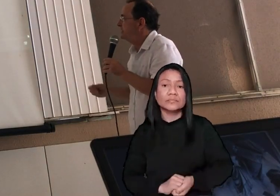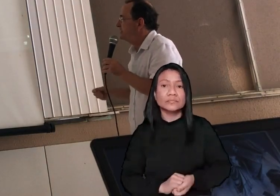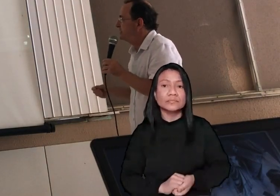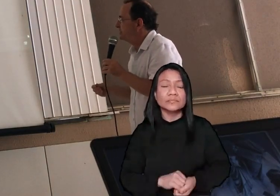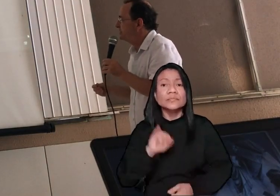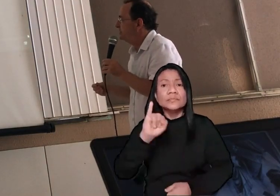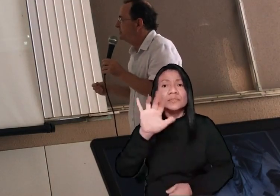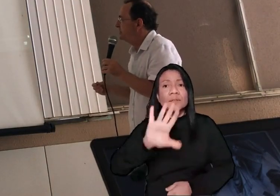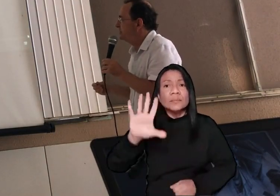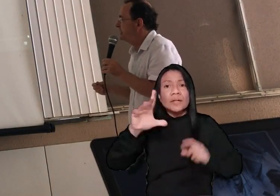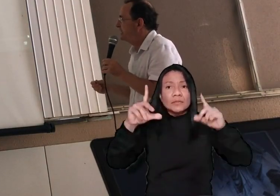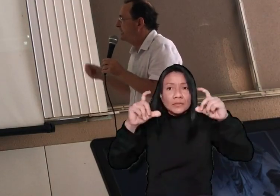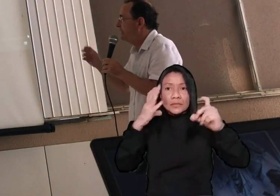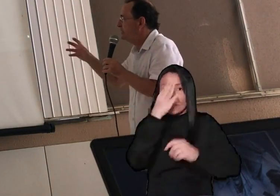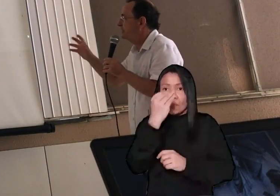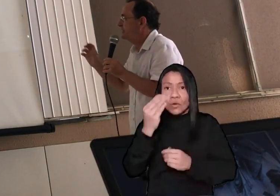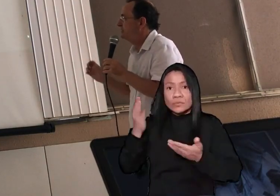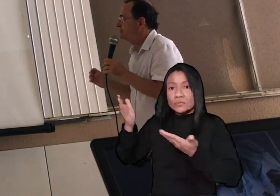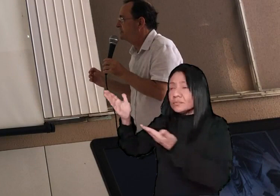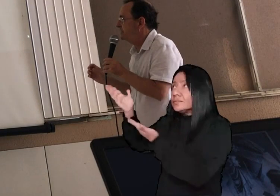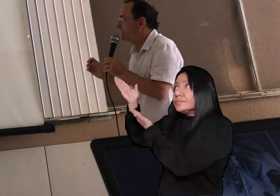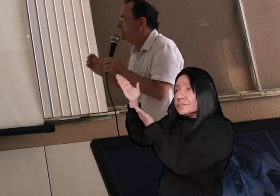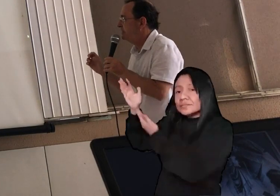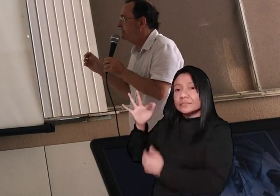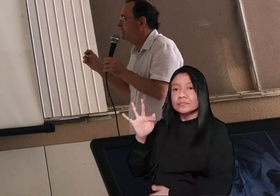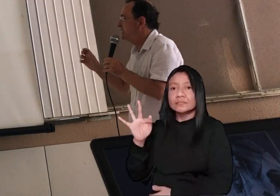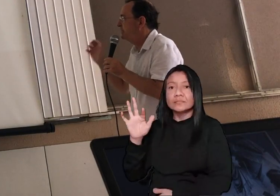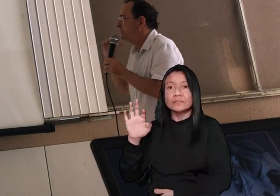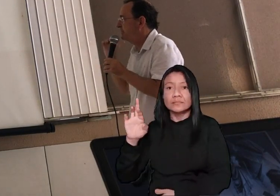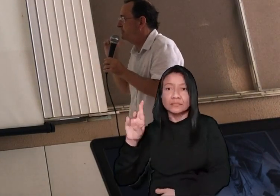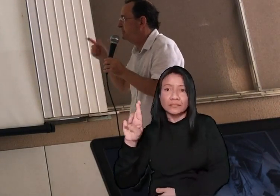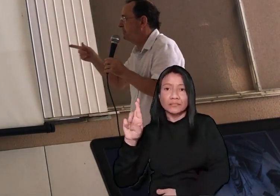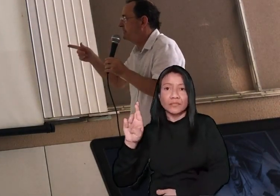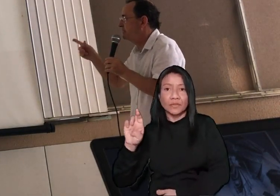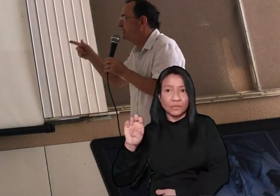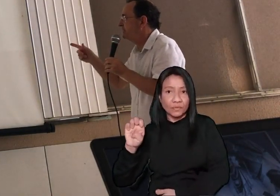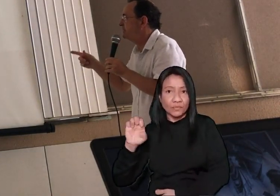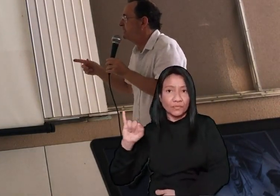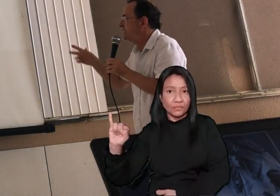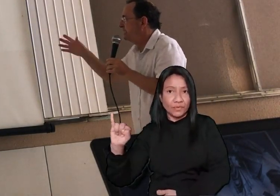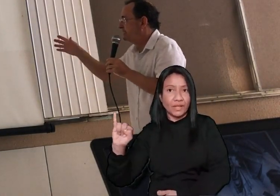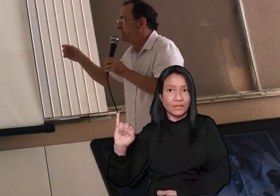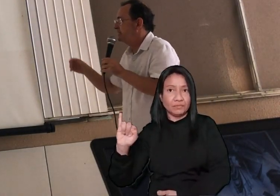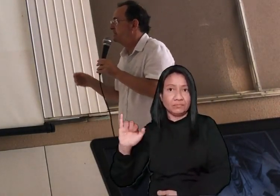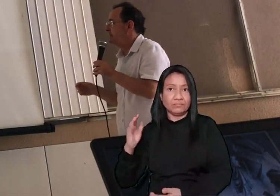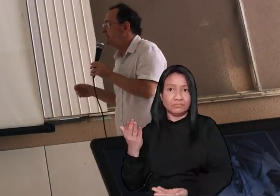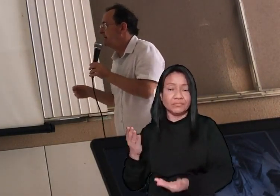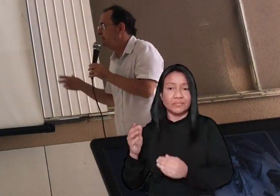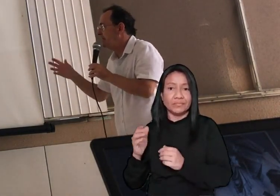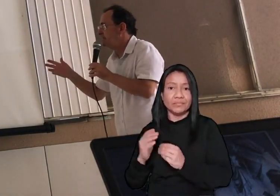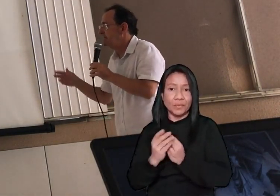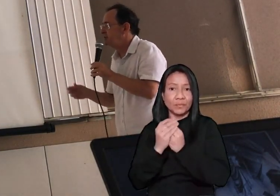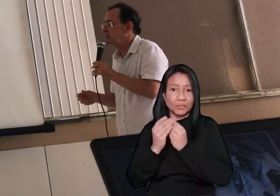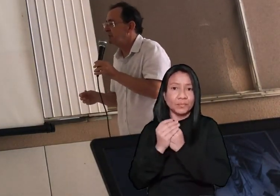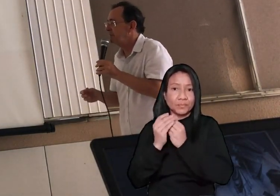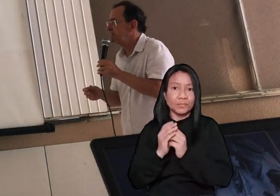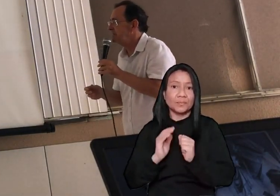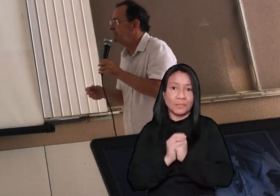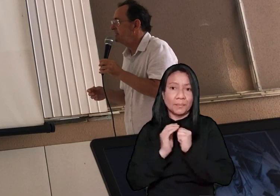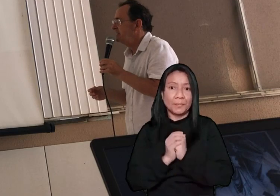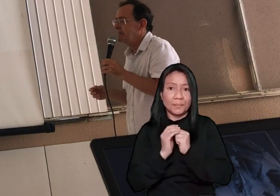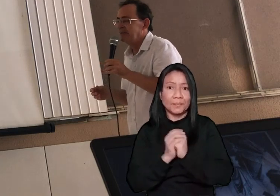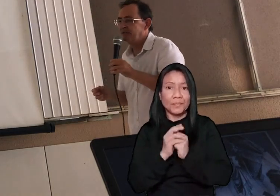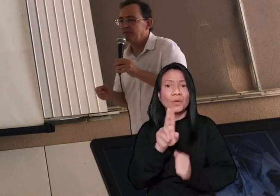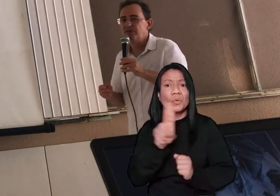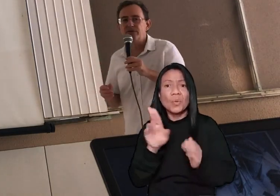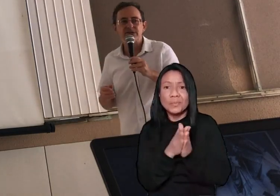deu no Campanholo. O nome dele, o nome está no livro. Esses rapazes aqui tinham um problema